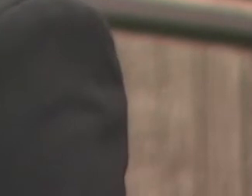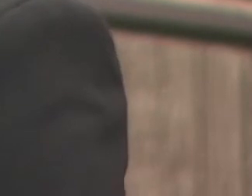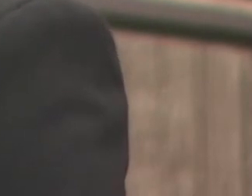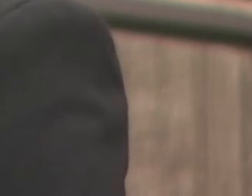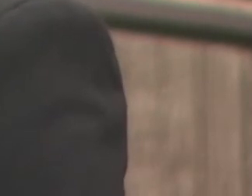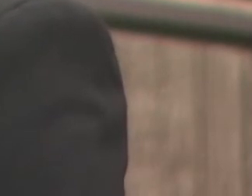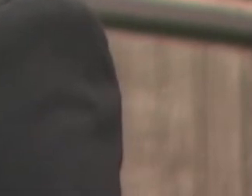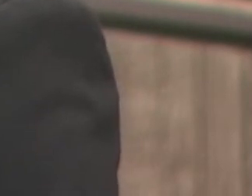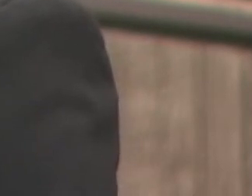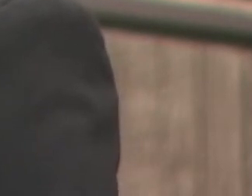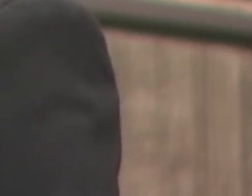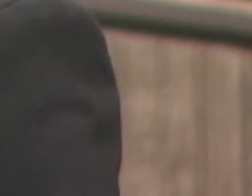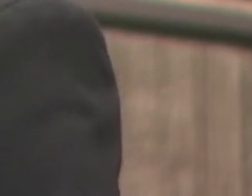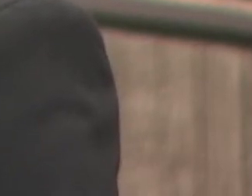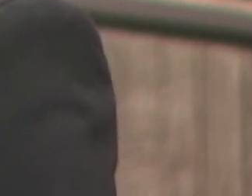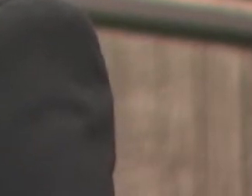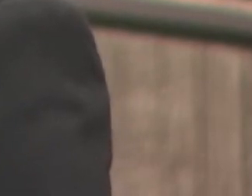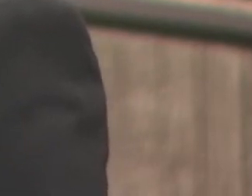ma